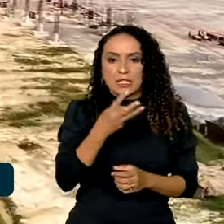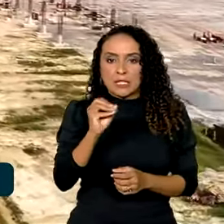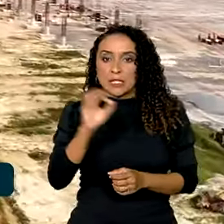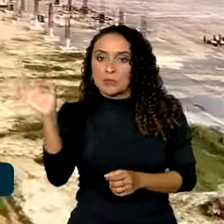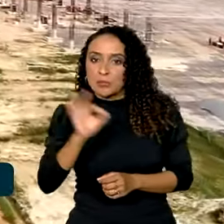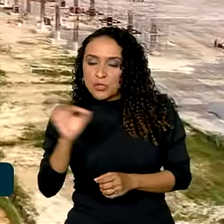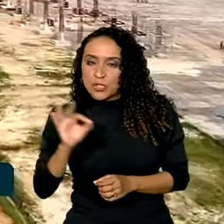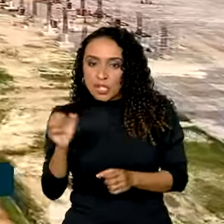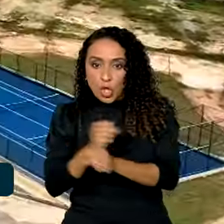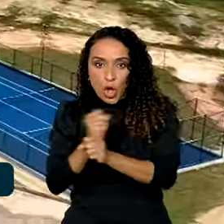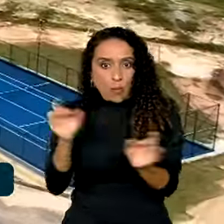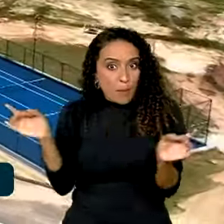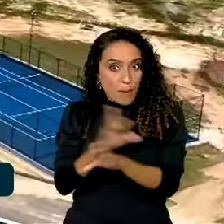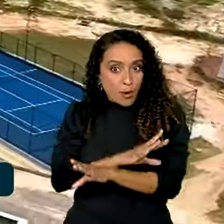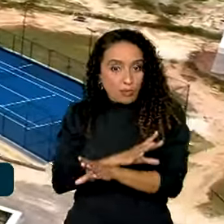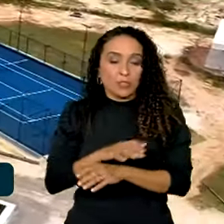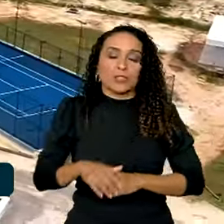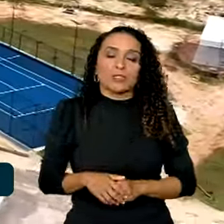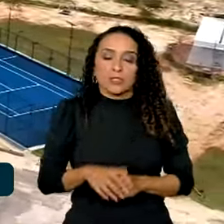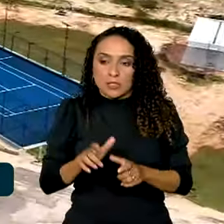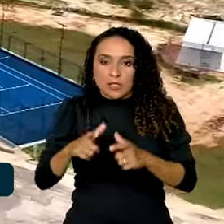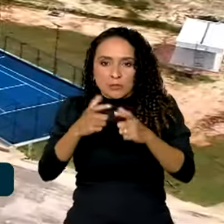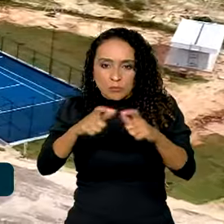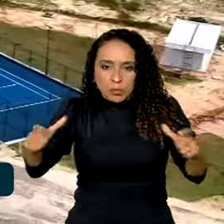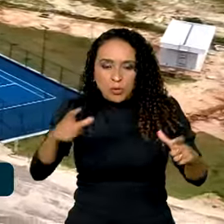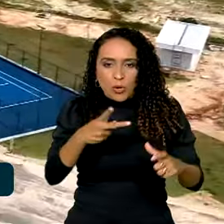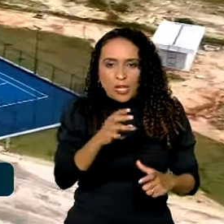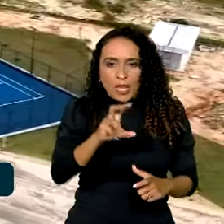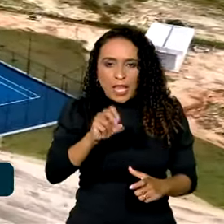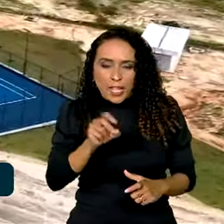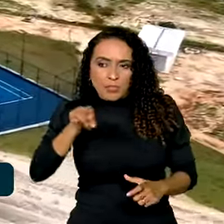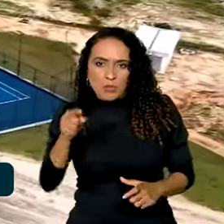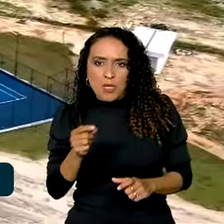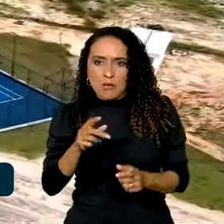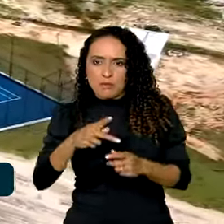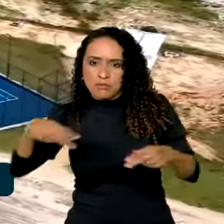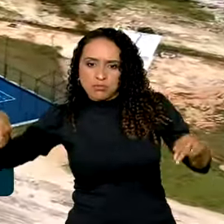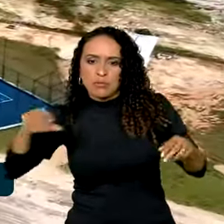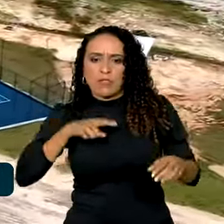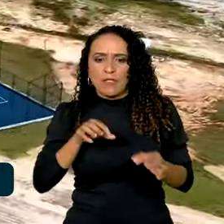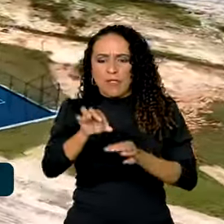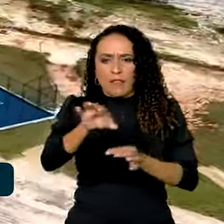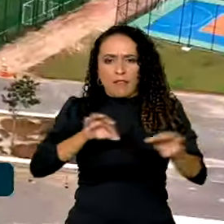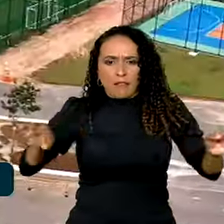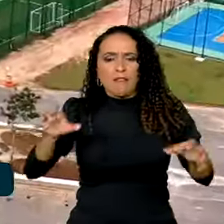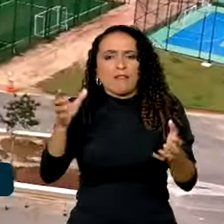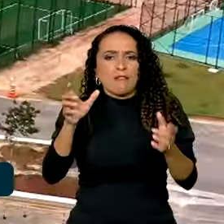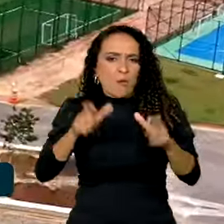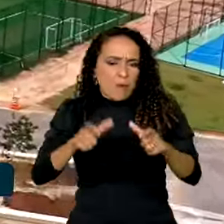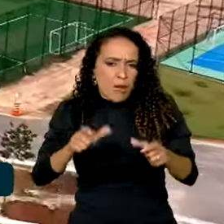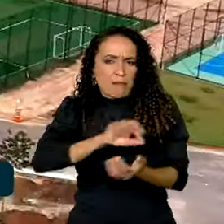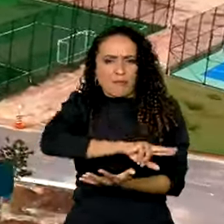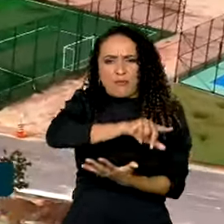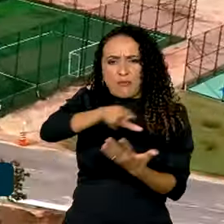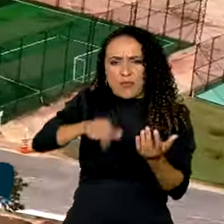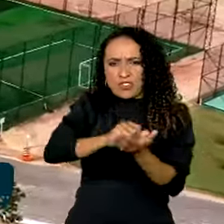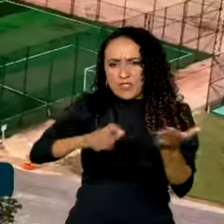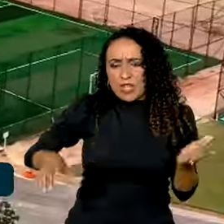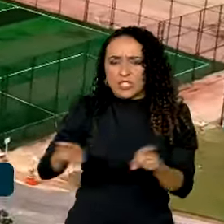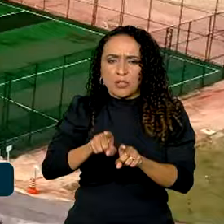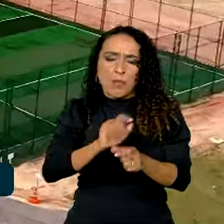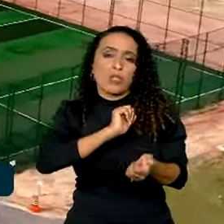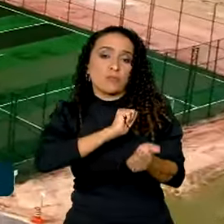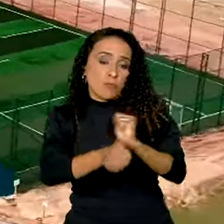30% das obras prontas. A área de 500 mil metros quadrados terá espaço para múltiplas atividades e instalações